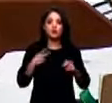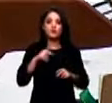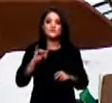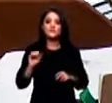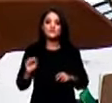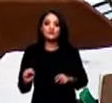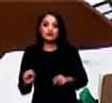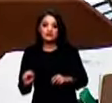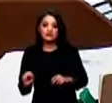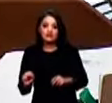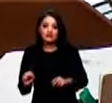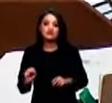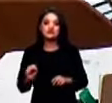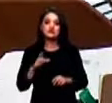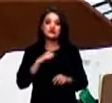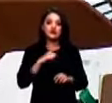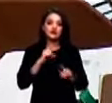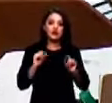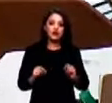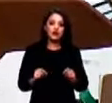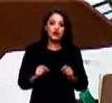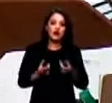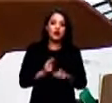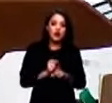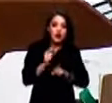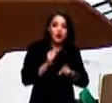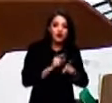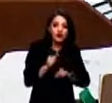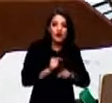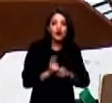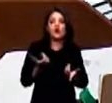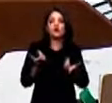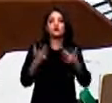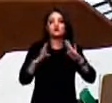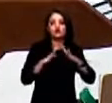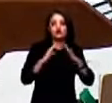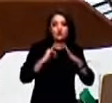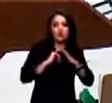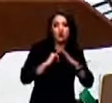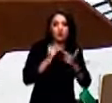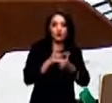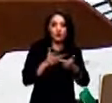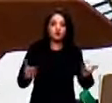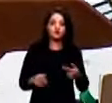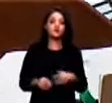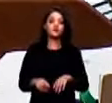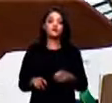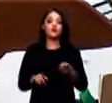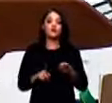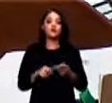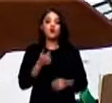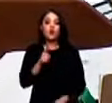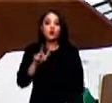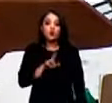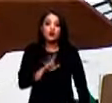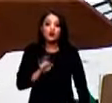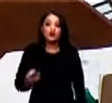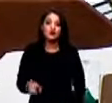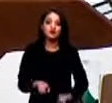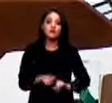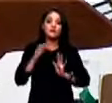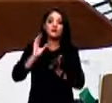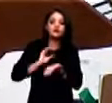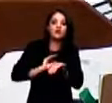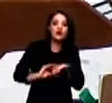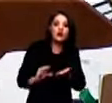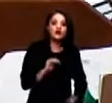sobre receita oferida na atividade de locação de bens imóveis, ministro Luiz Fux, o RE 835.818, crédito presumido de ICMS na base